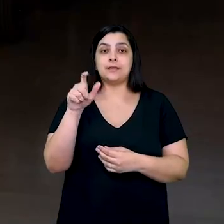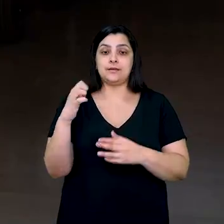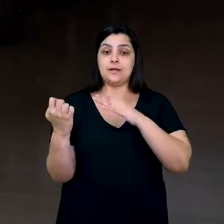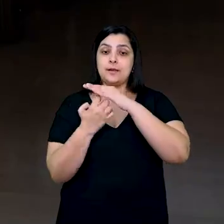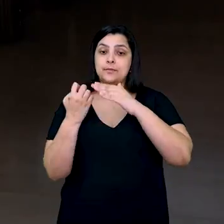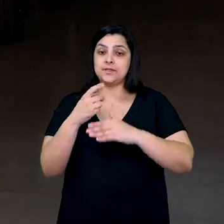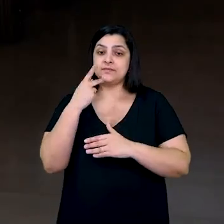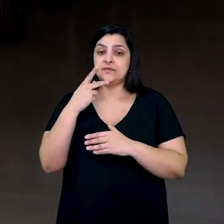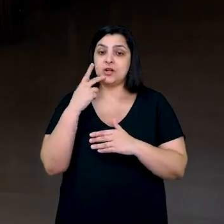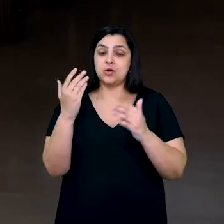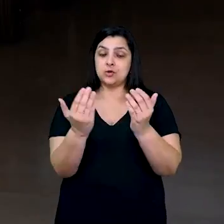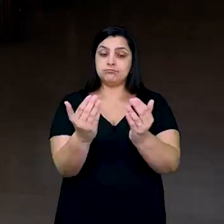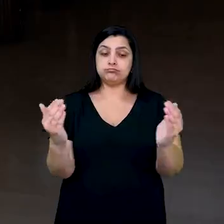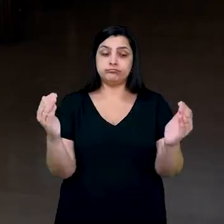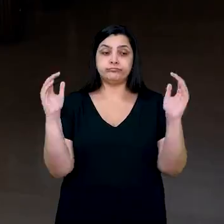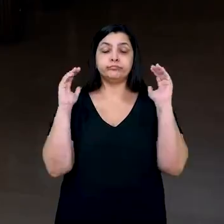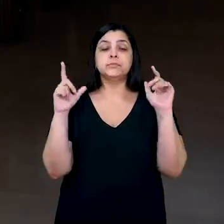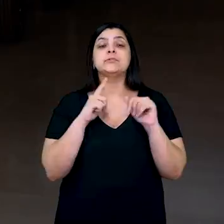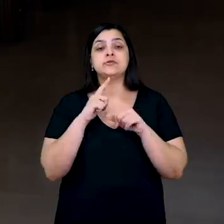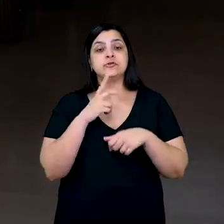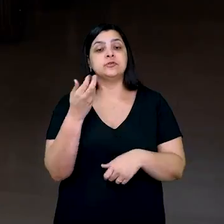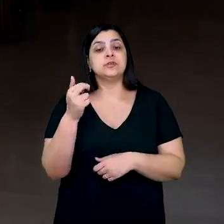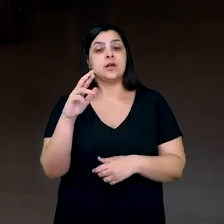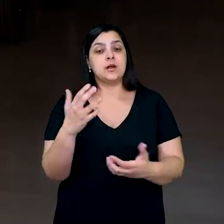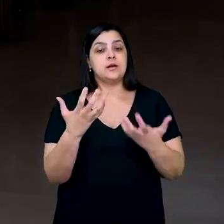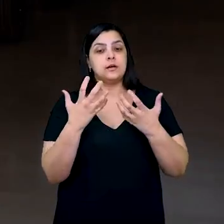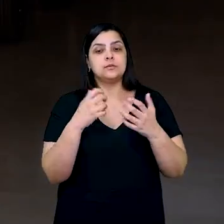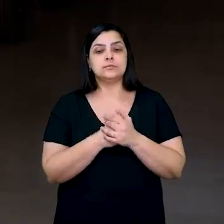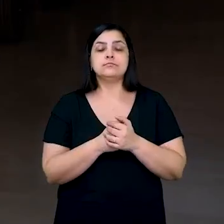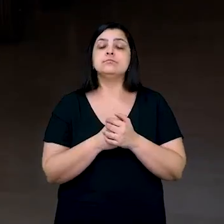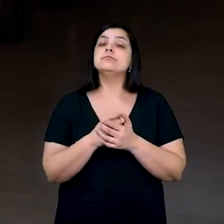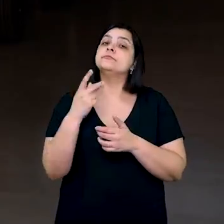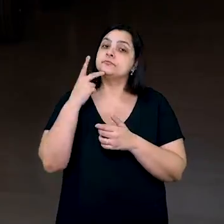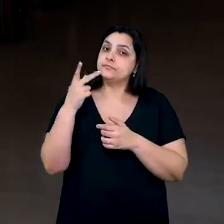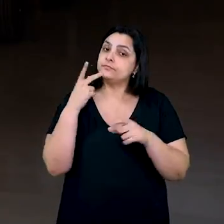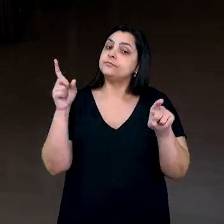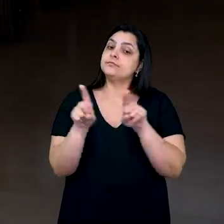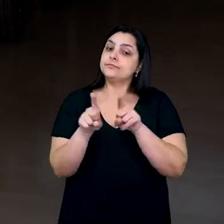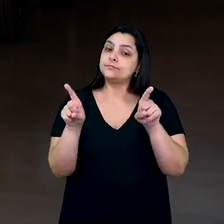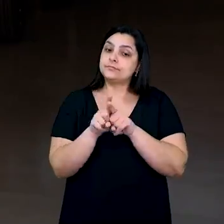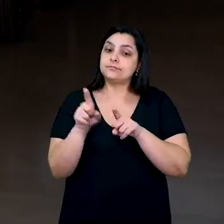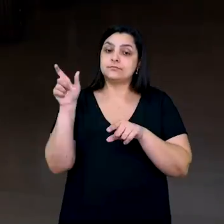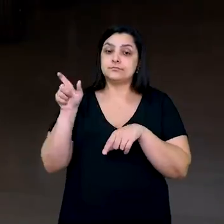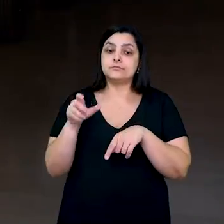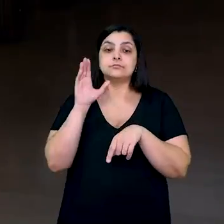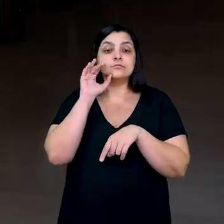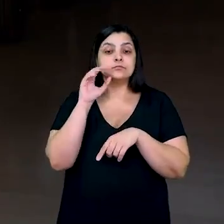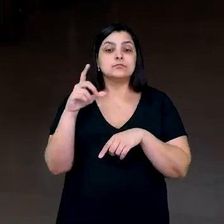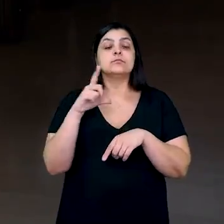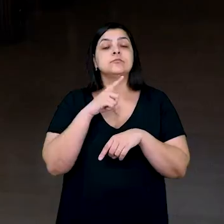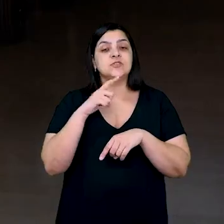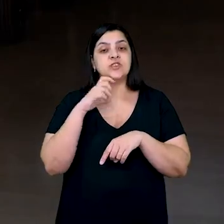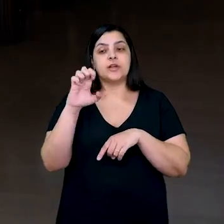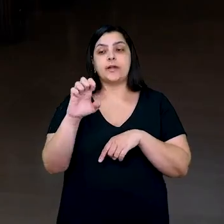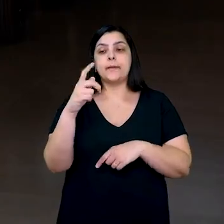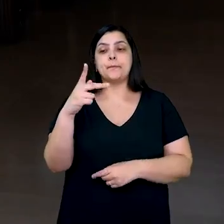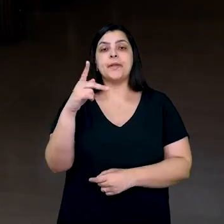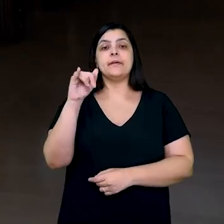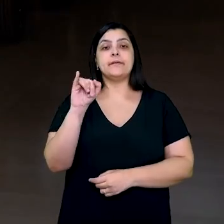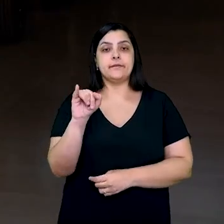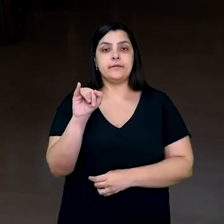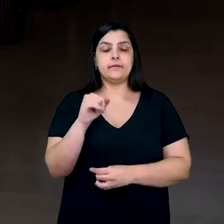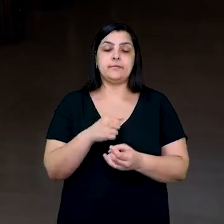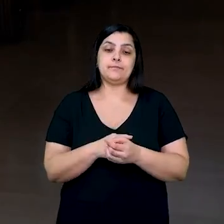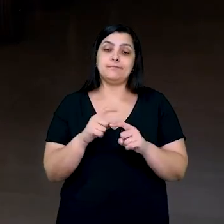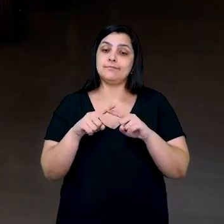defesa, a empresa sustentou que a cabine era fechada e que tinha ar-condicionado. Argumentou também que o operador recebia o equipamento de